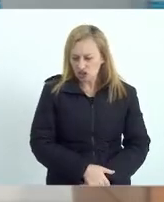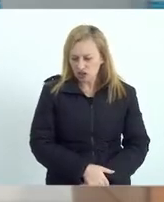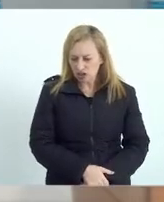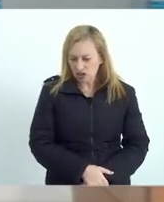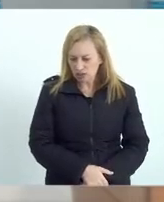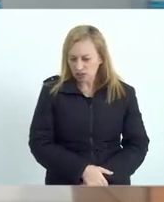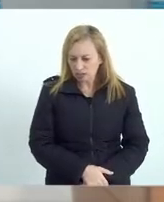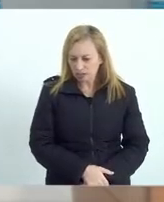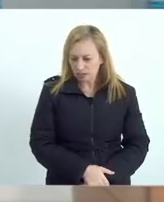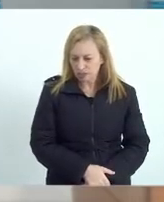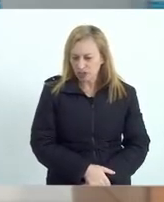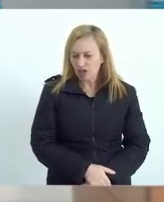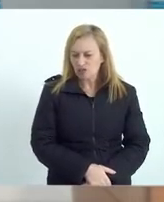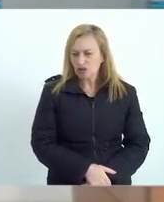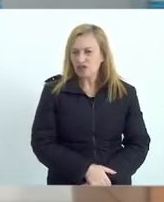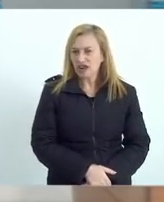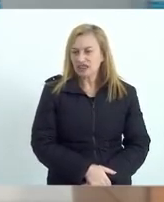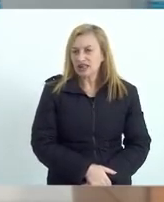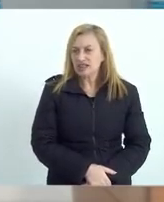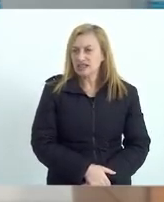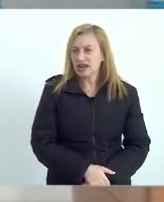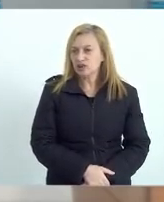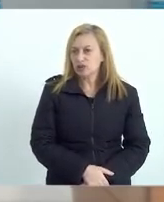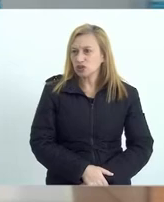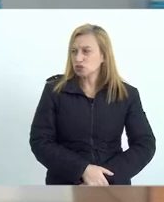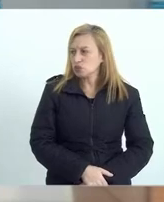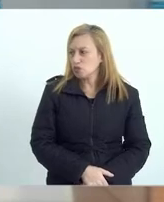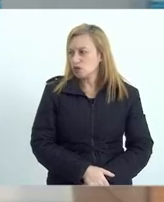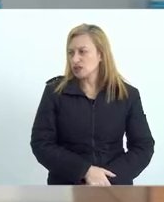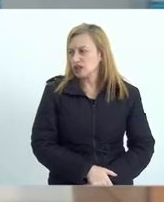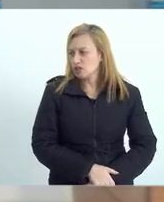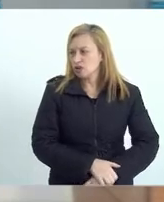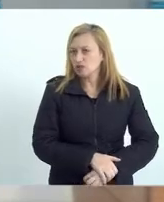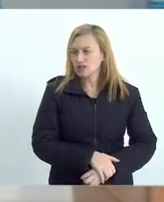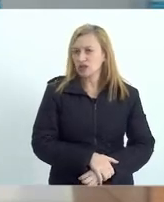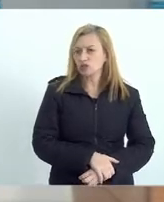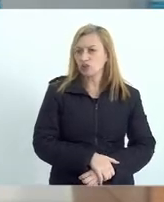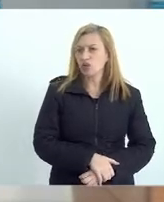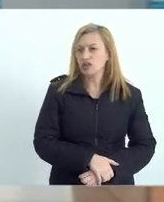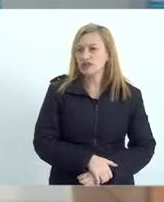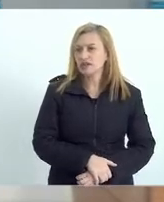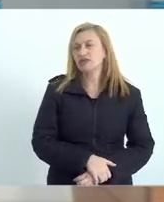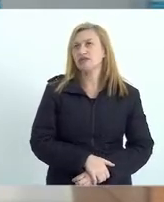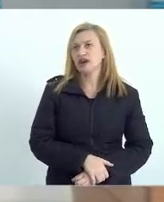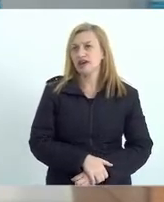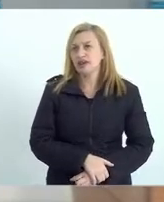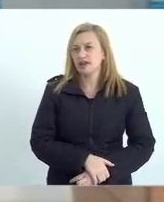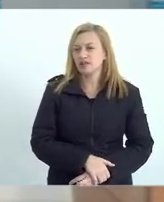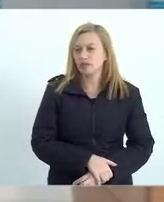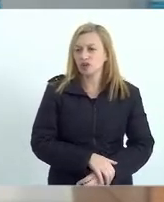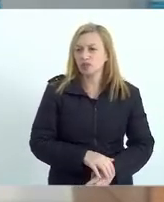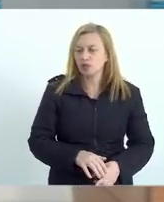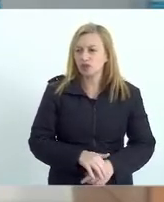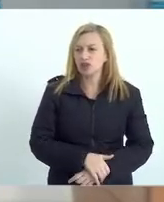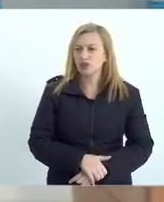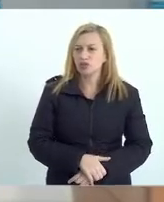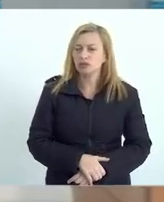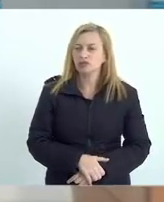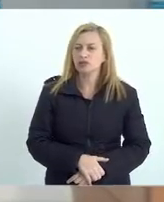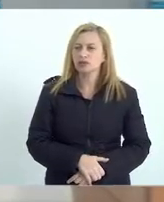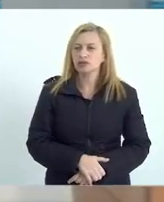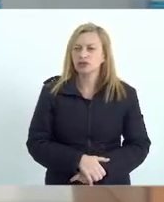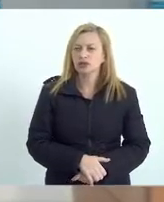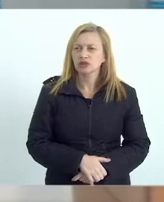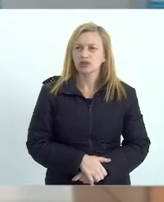grife o adjetivo muito forte mas convence discutimos bastante eu e o Coronel político Itália